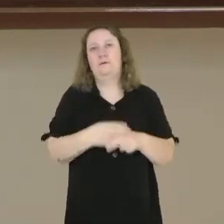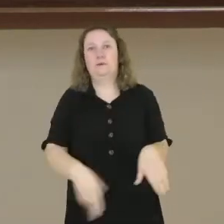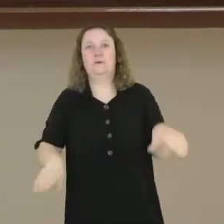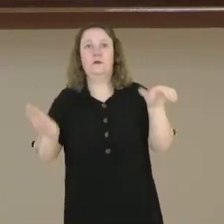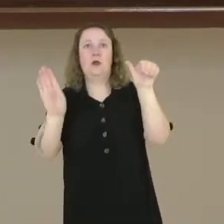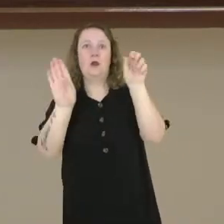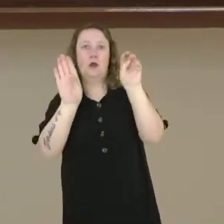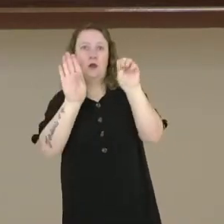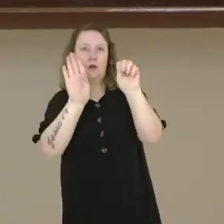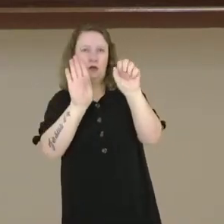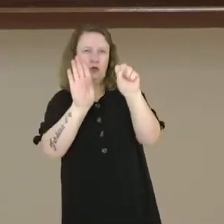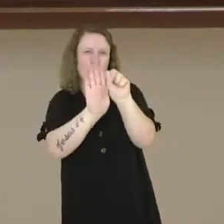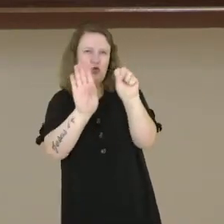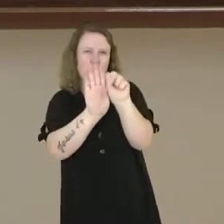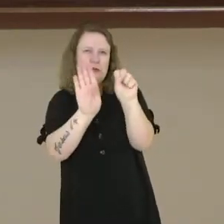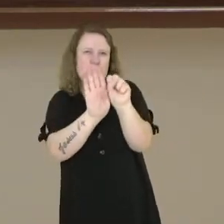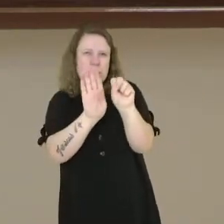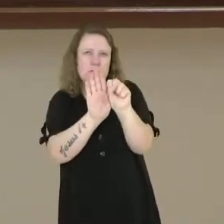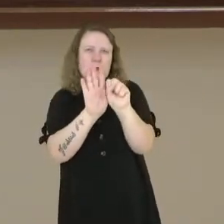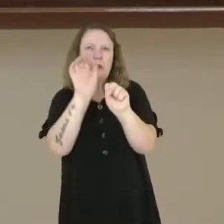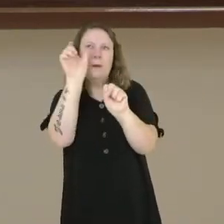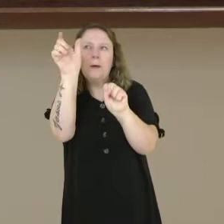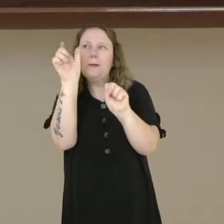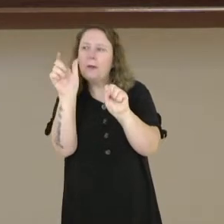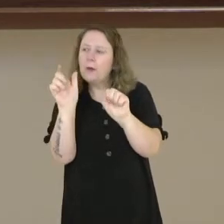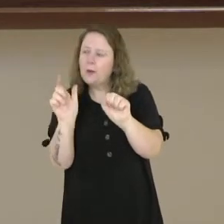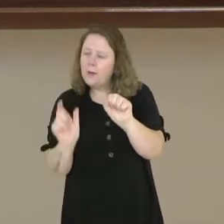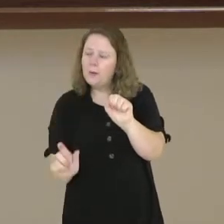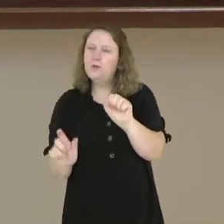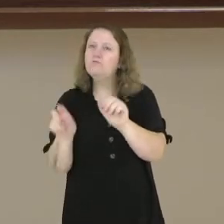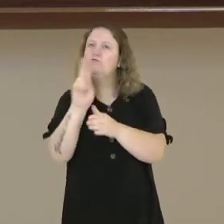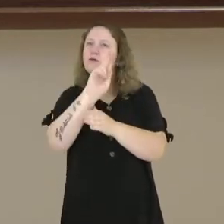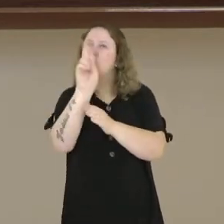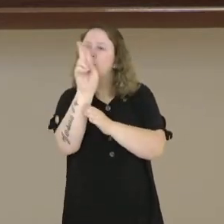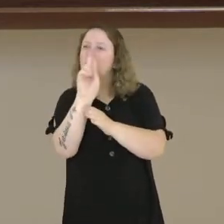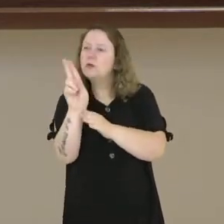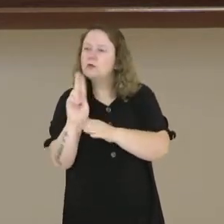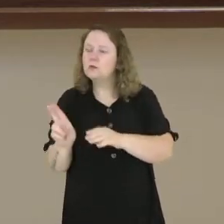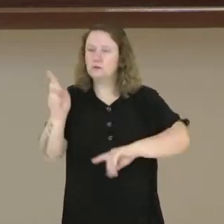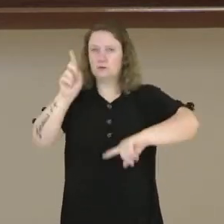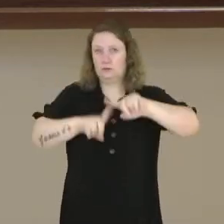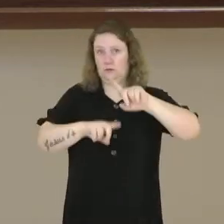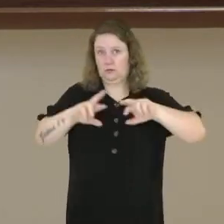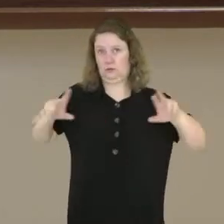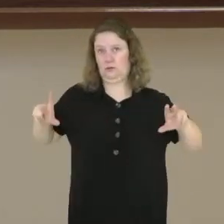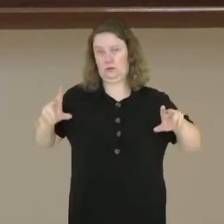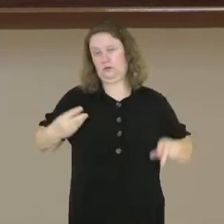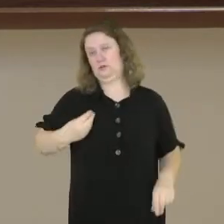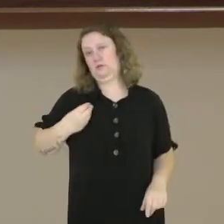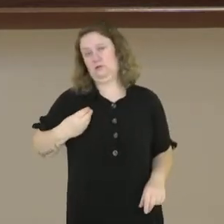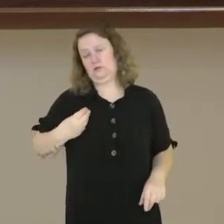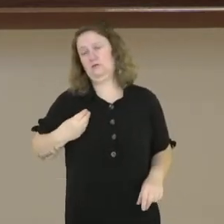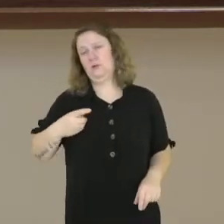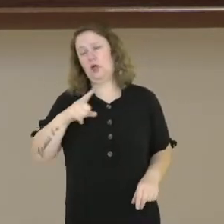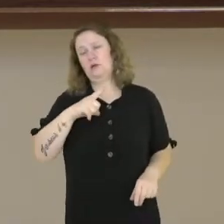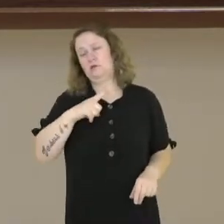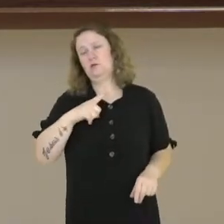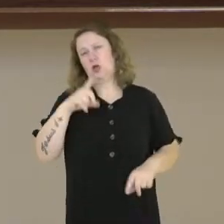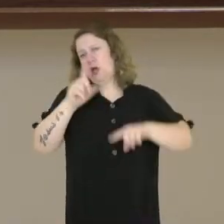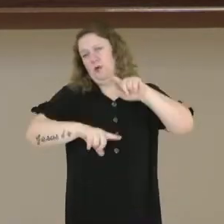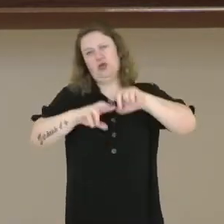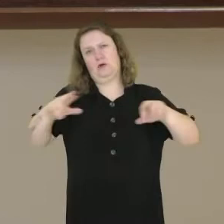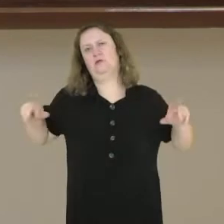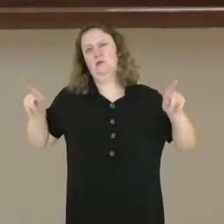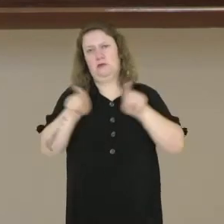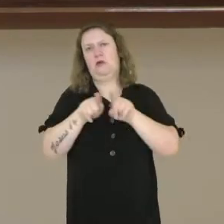que têm substância, ou seja, dão nome às coisas que existem. Tudo que existe possui um nome e o